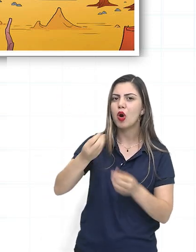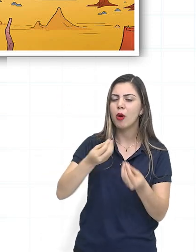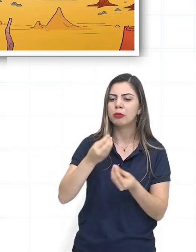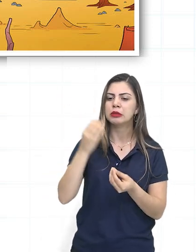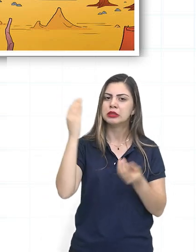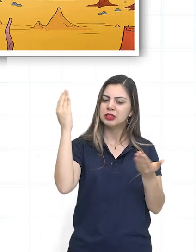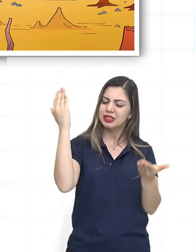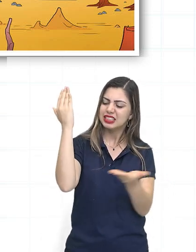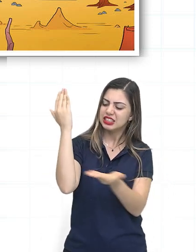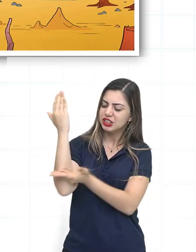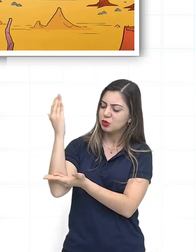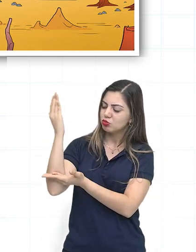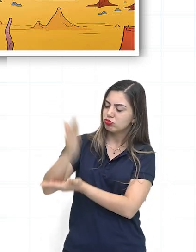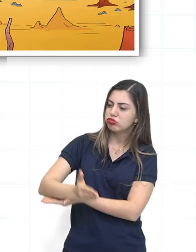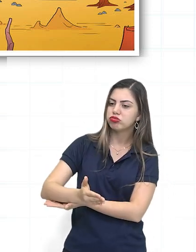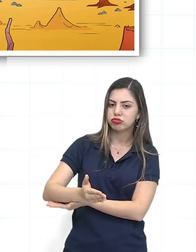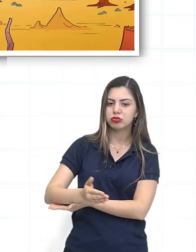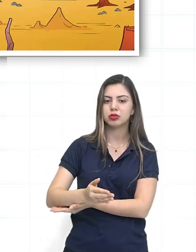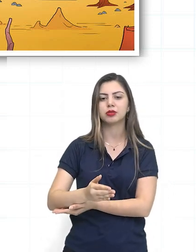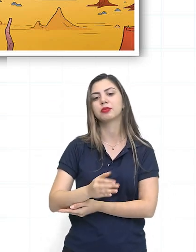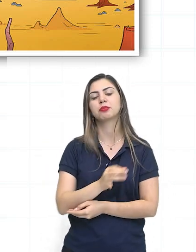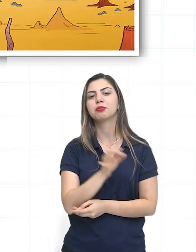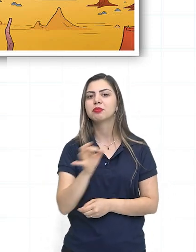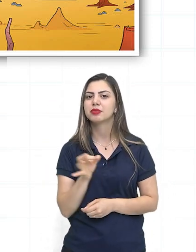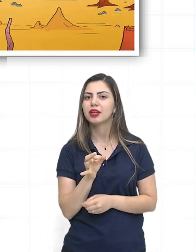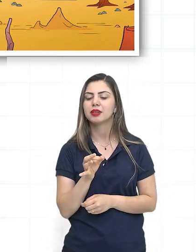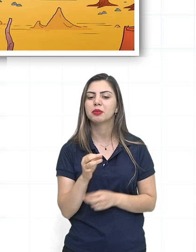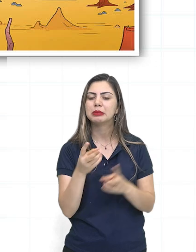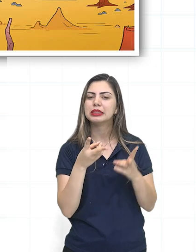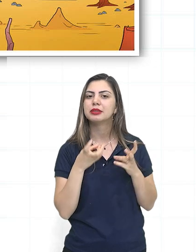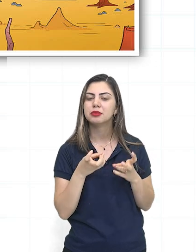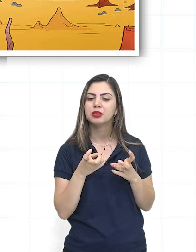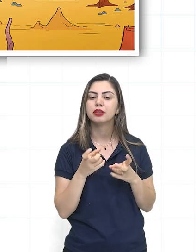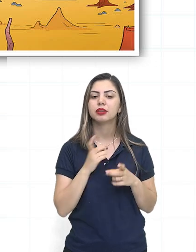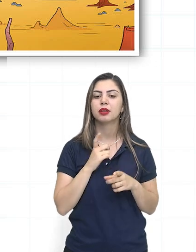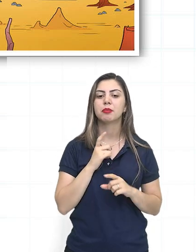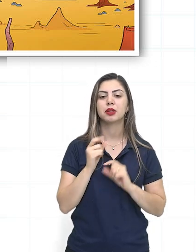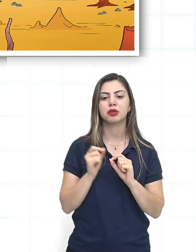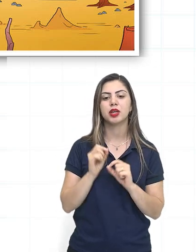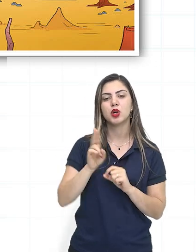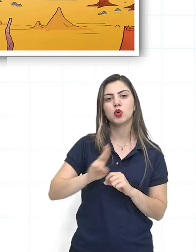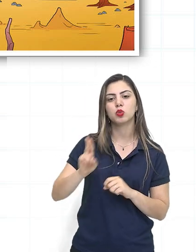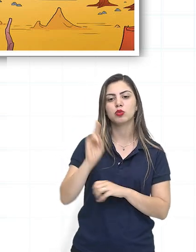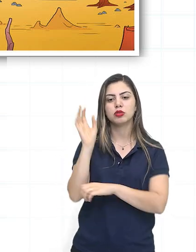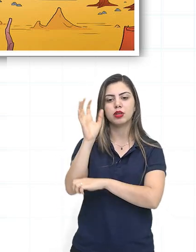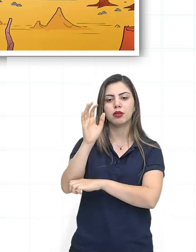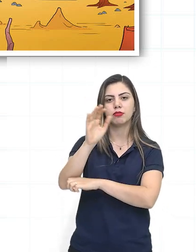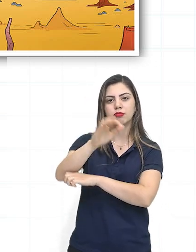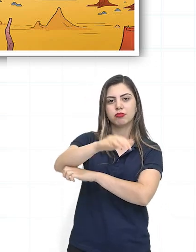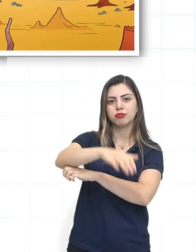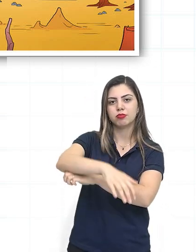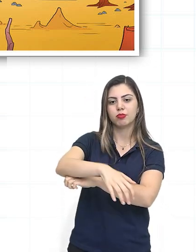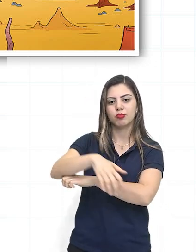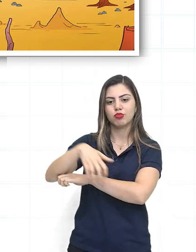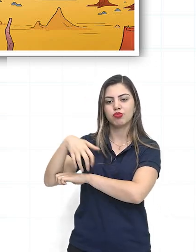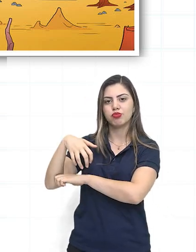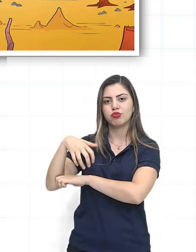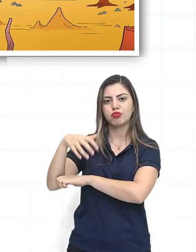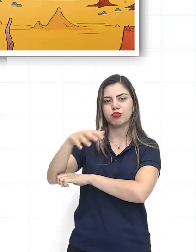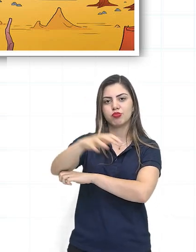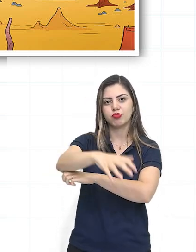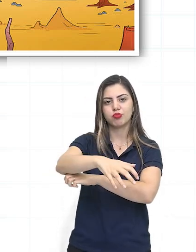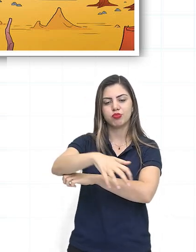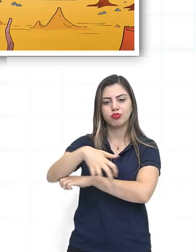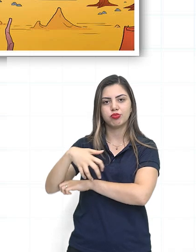serra cortando a árvore. O outro é uma espécie de carro, né, que está derrubando, arrancando o tronco